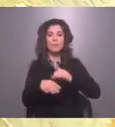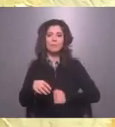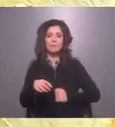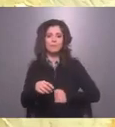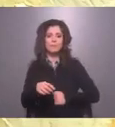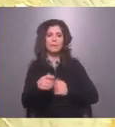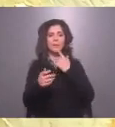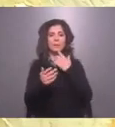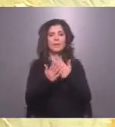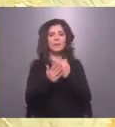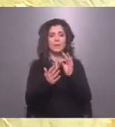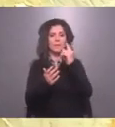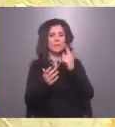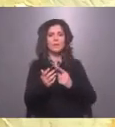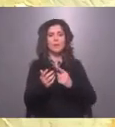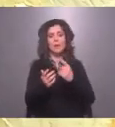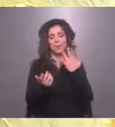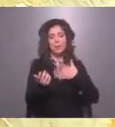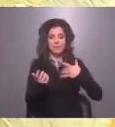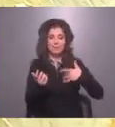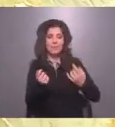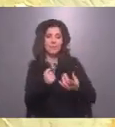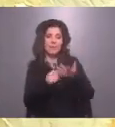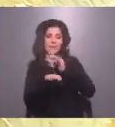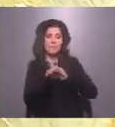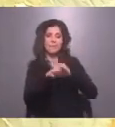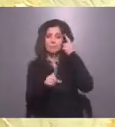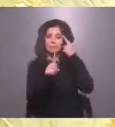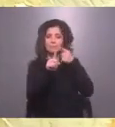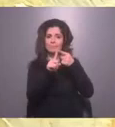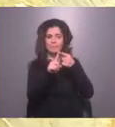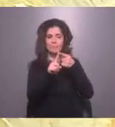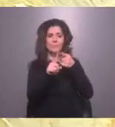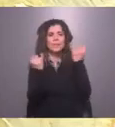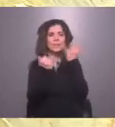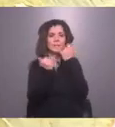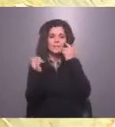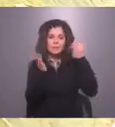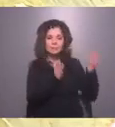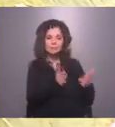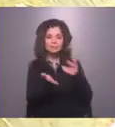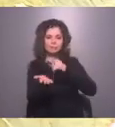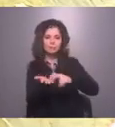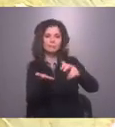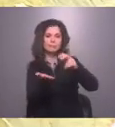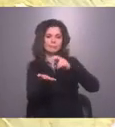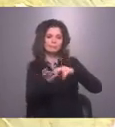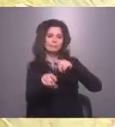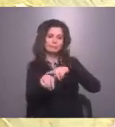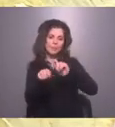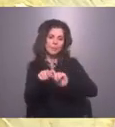e espírito generoso, a fim de caminhar alegremente para as próximas